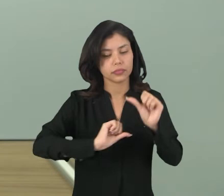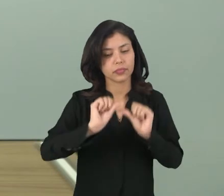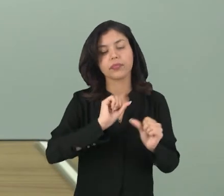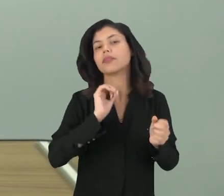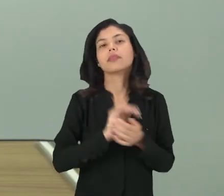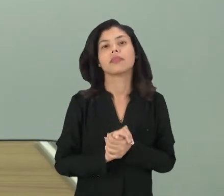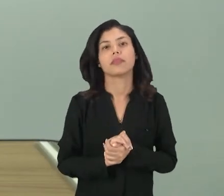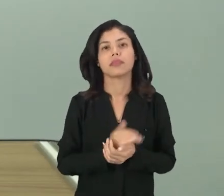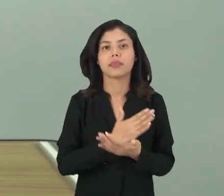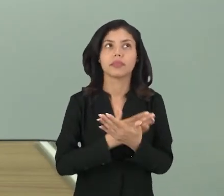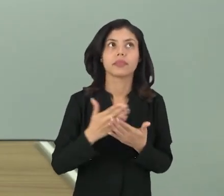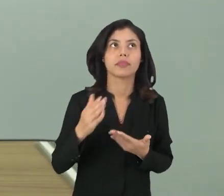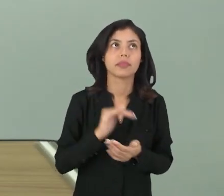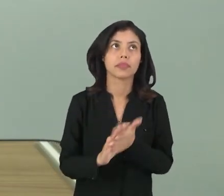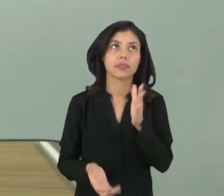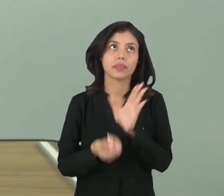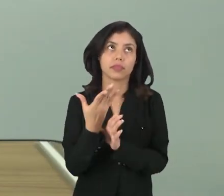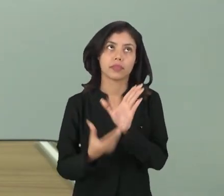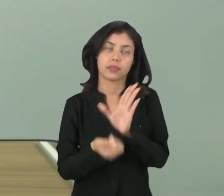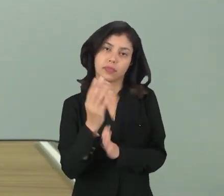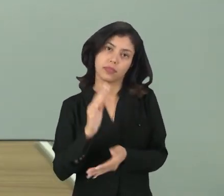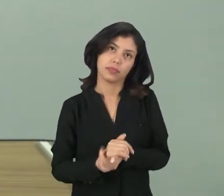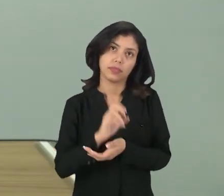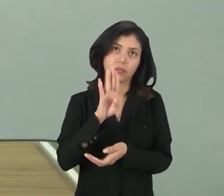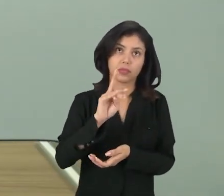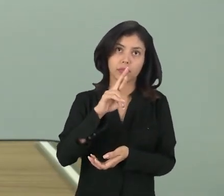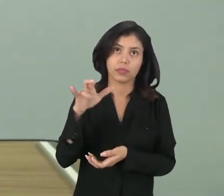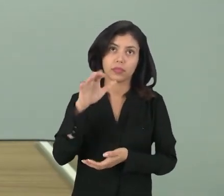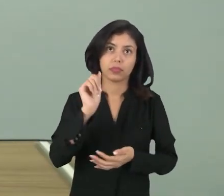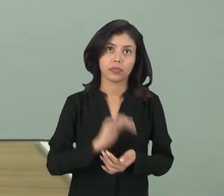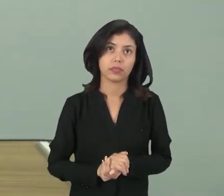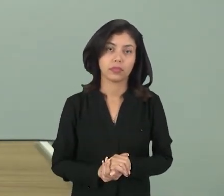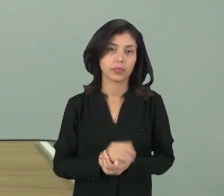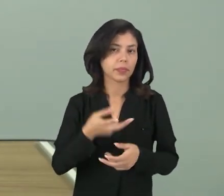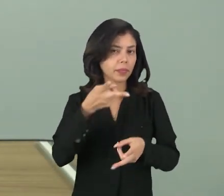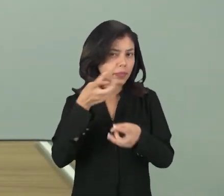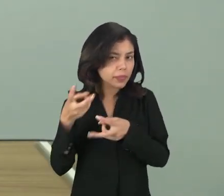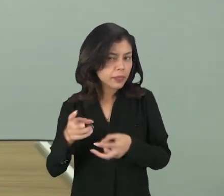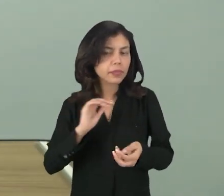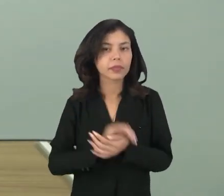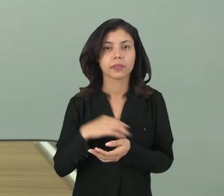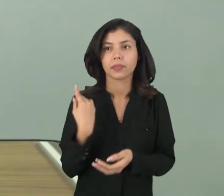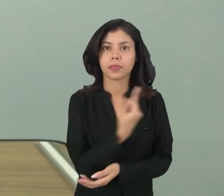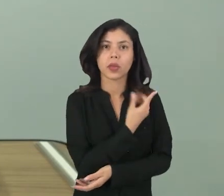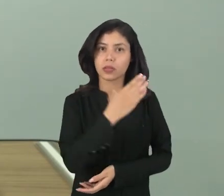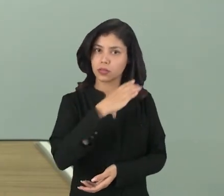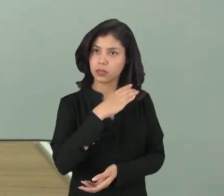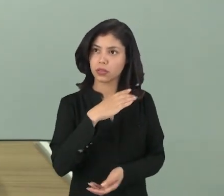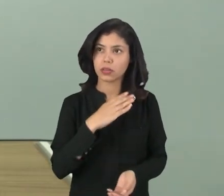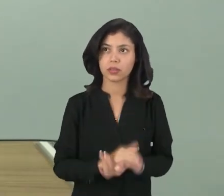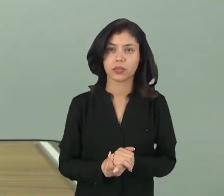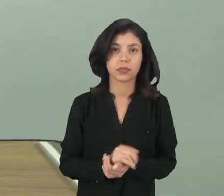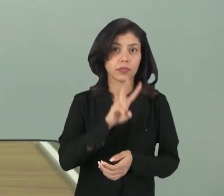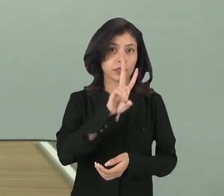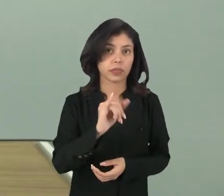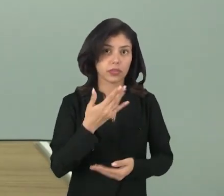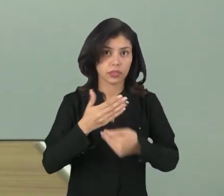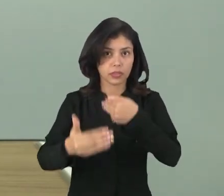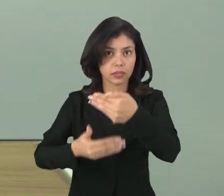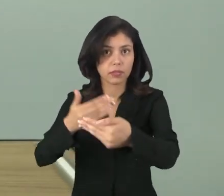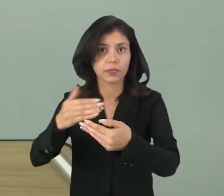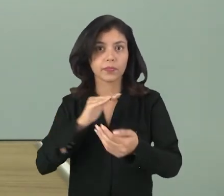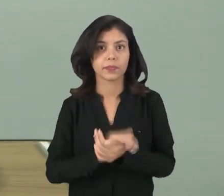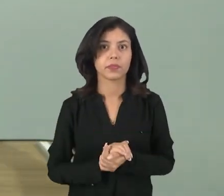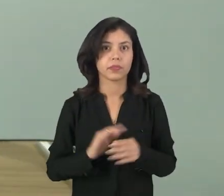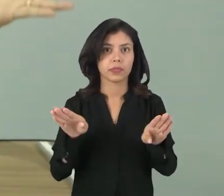né? Começaram a produzir a borracha. E com isso, nós percebemos que a nossa cidade ela vai evoluindo.